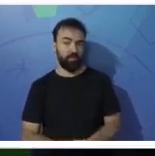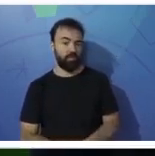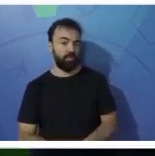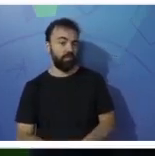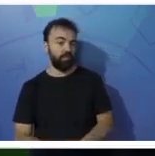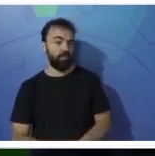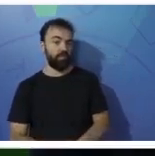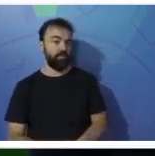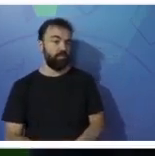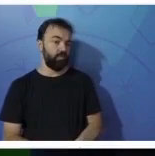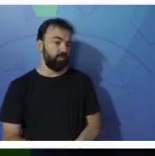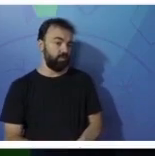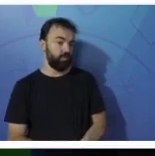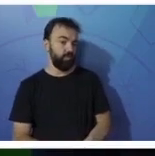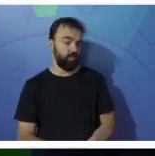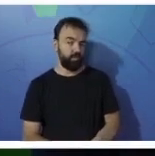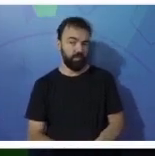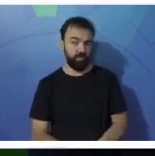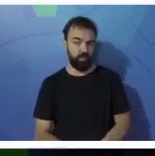continuar.